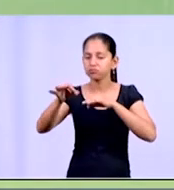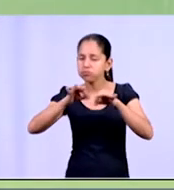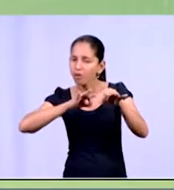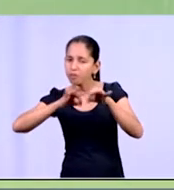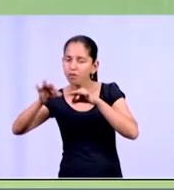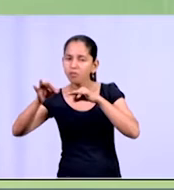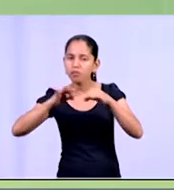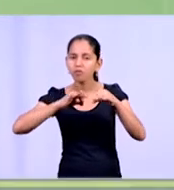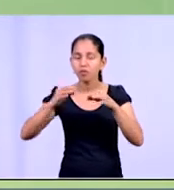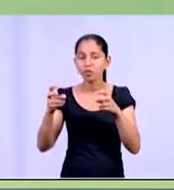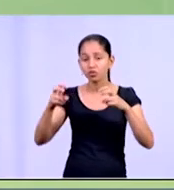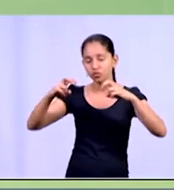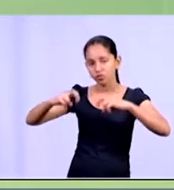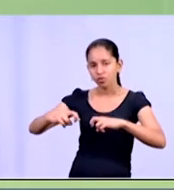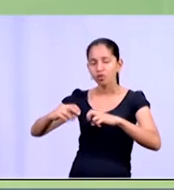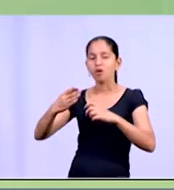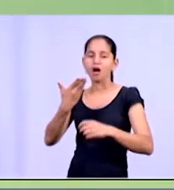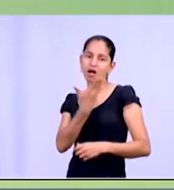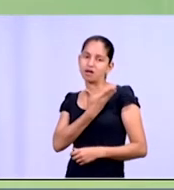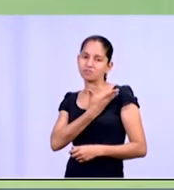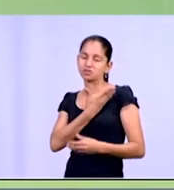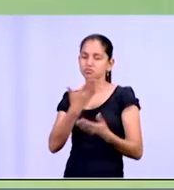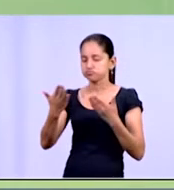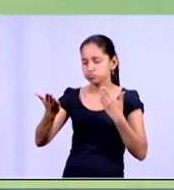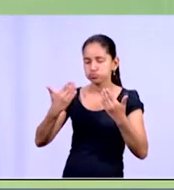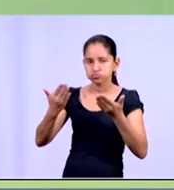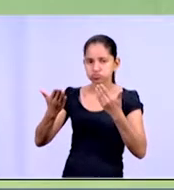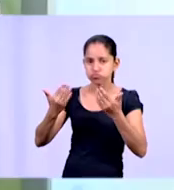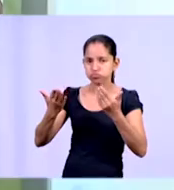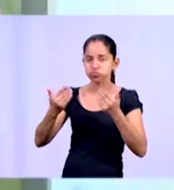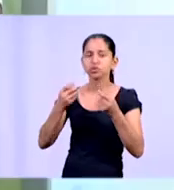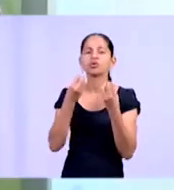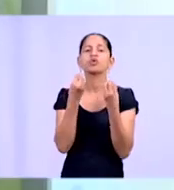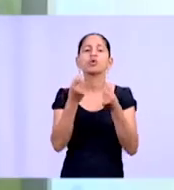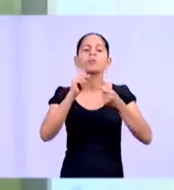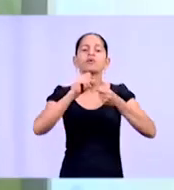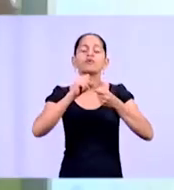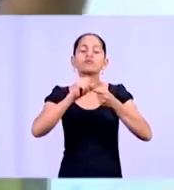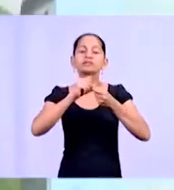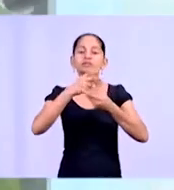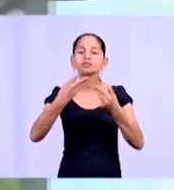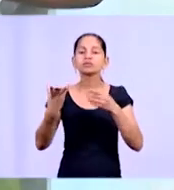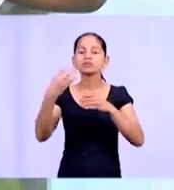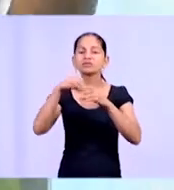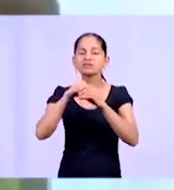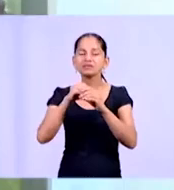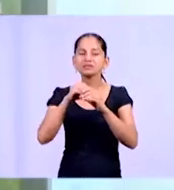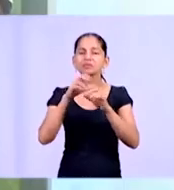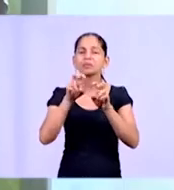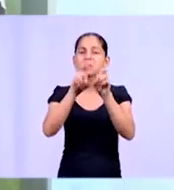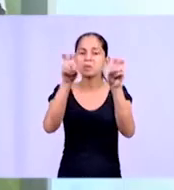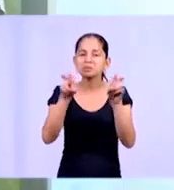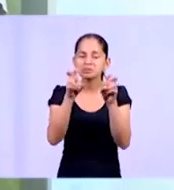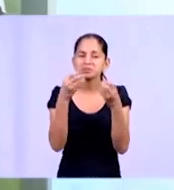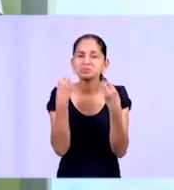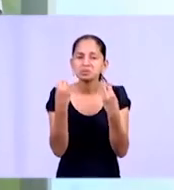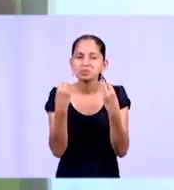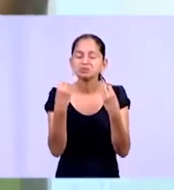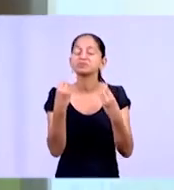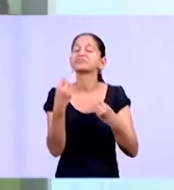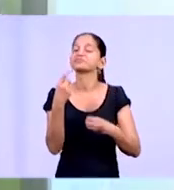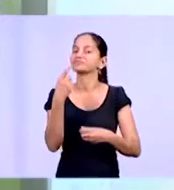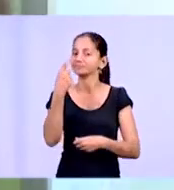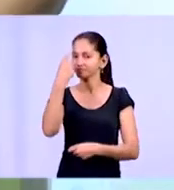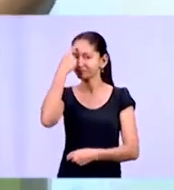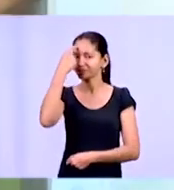Gates, junto com o Paul, montaram uma linguagem de programação, quer dizer, como eu programo as ações no computador para esse